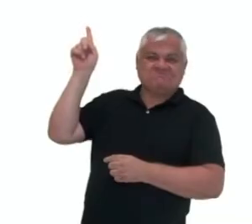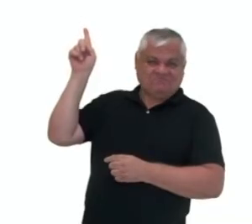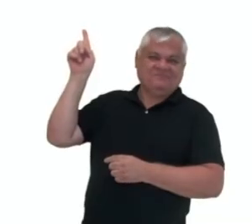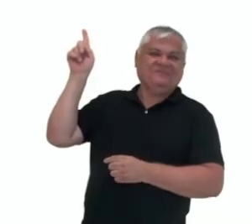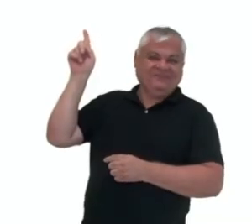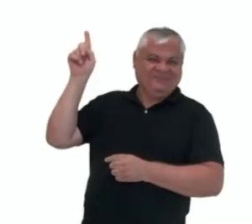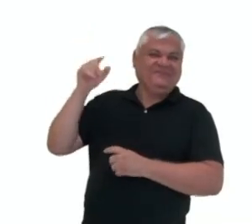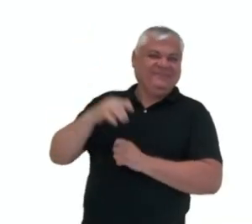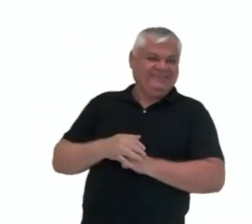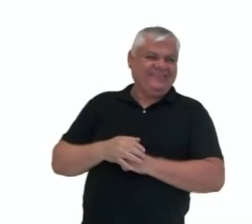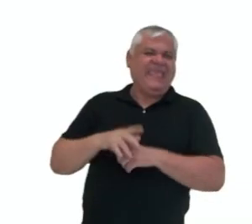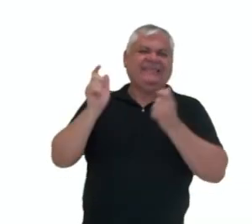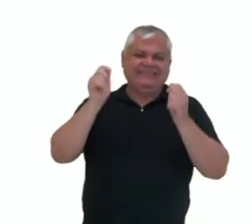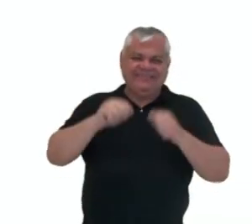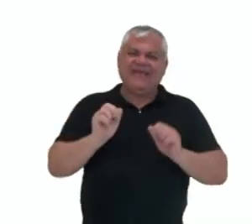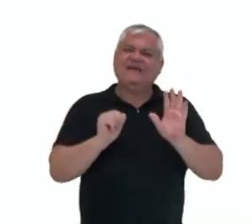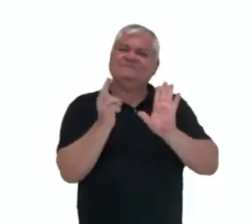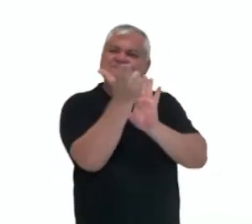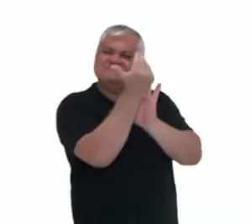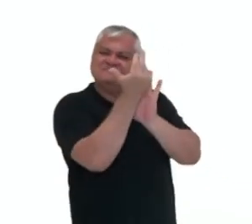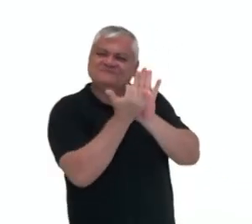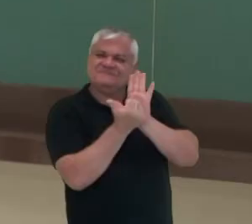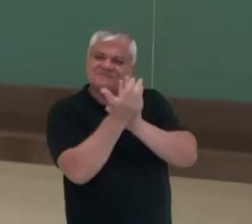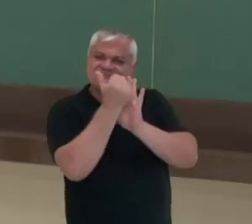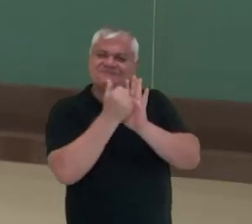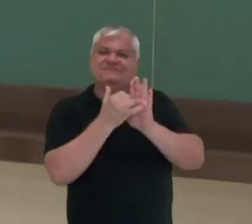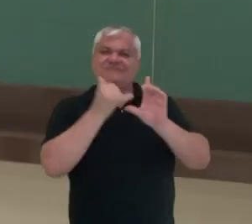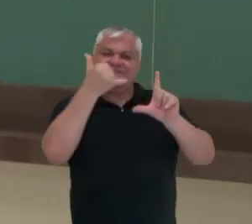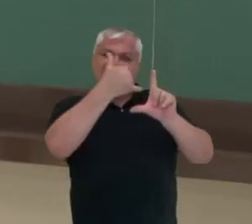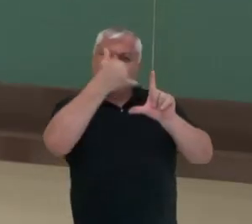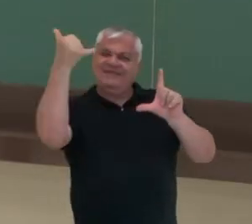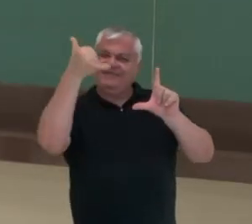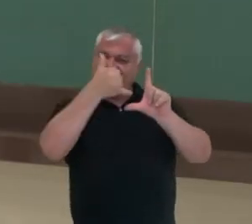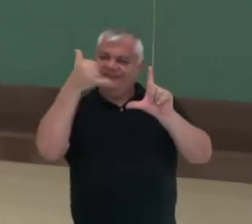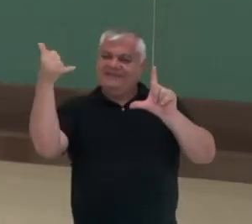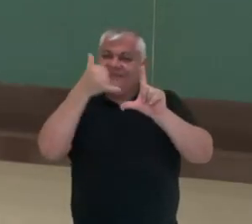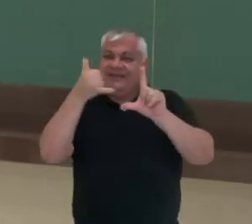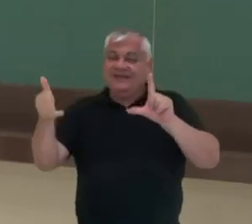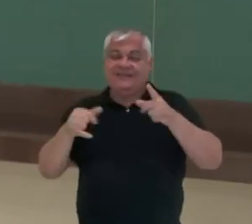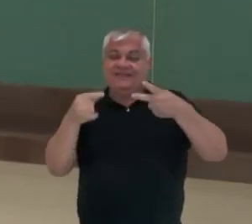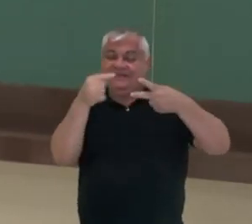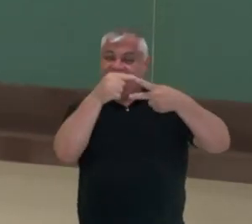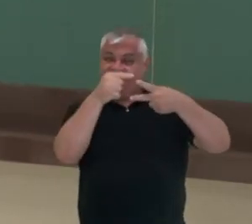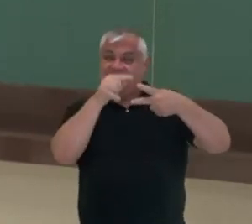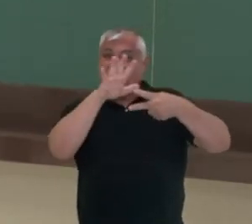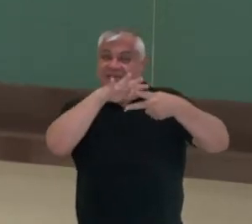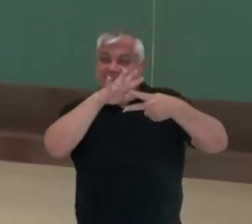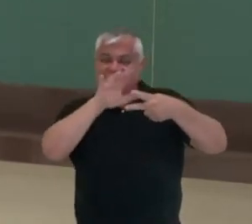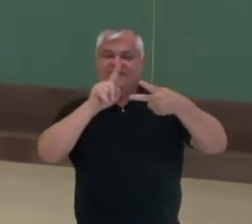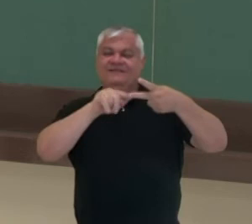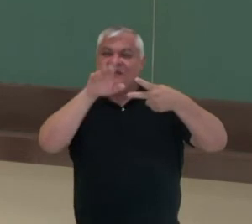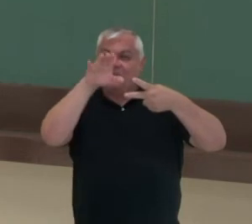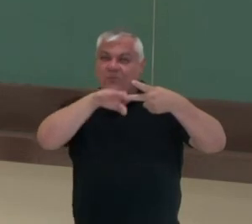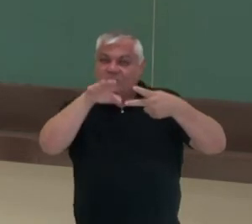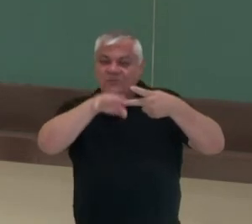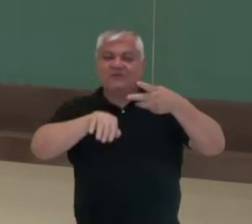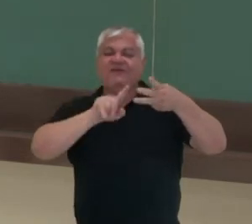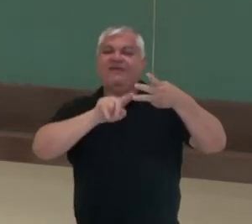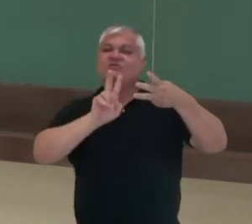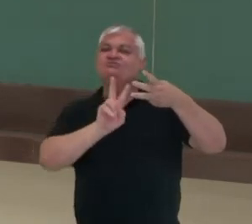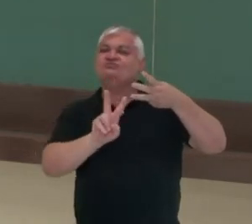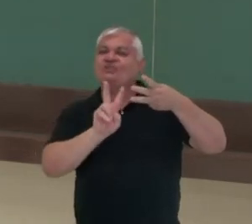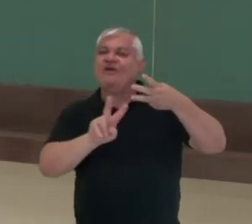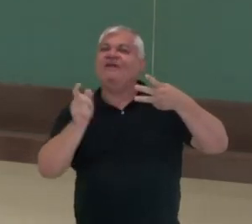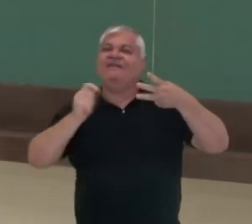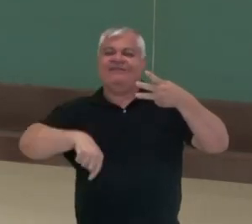Então, a gente pode representar uma linha para cada disciplina, né? Para matemática, para português e para história, para cada uma delas, né? E aí